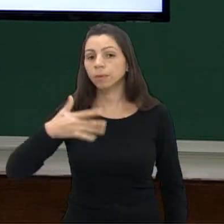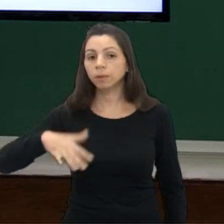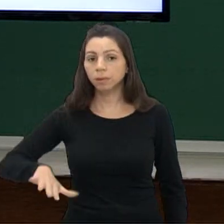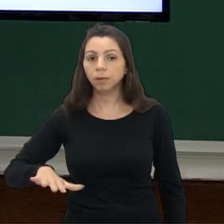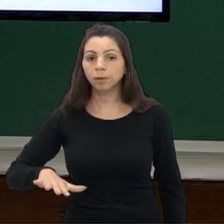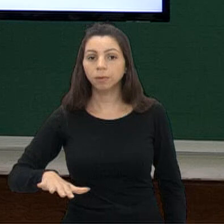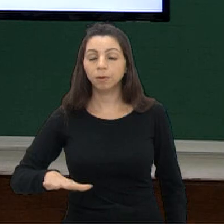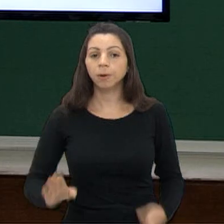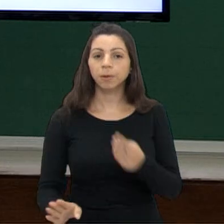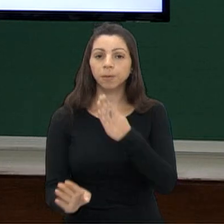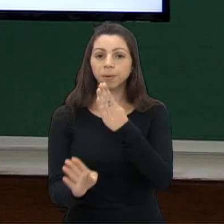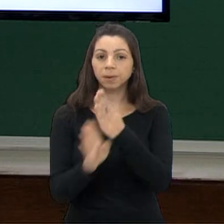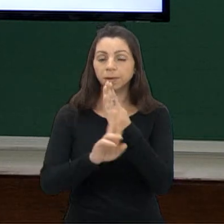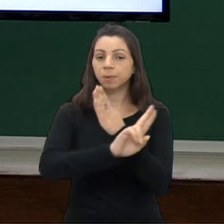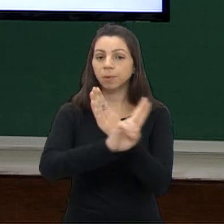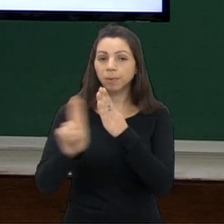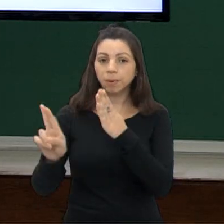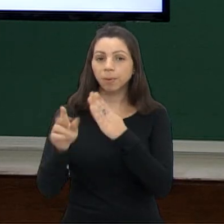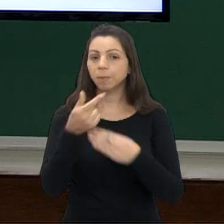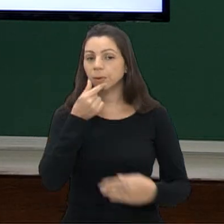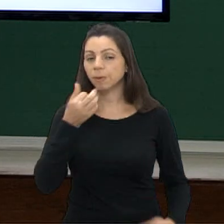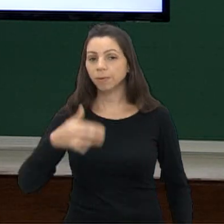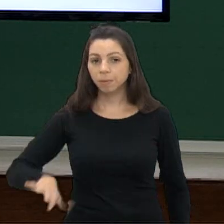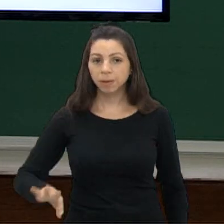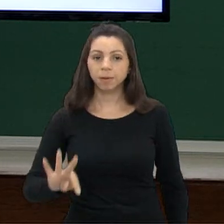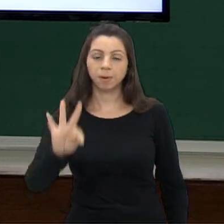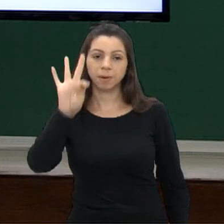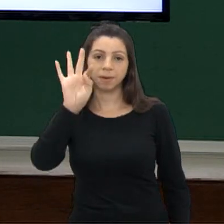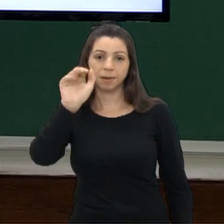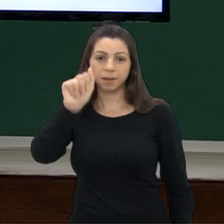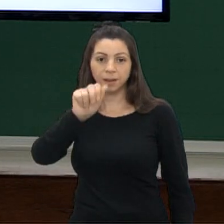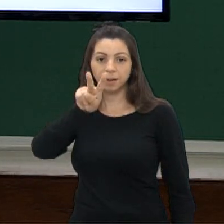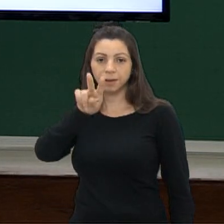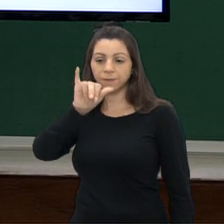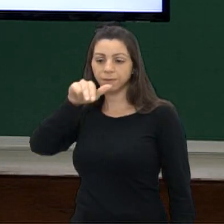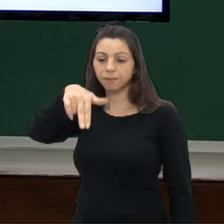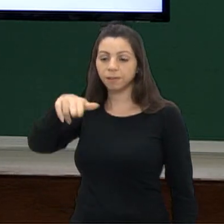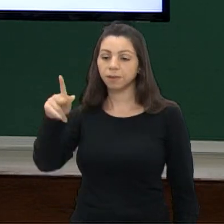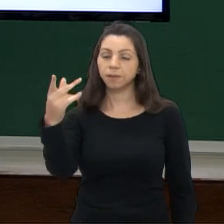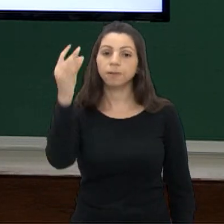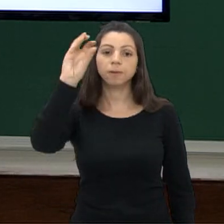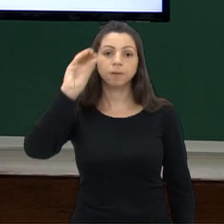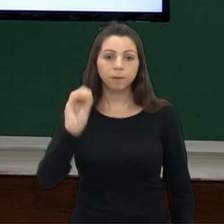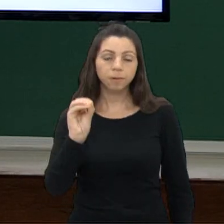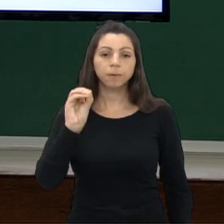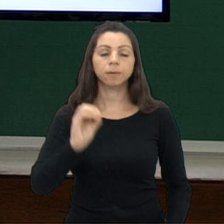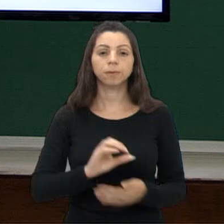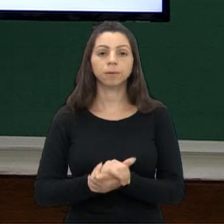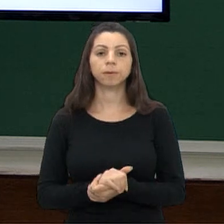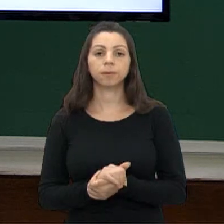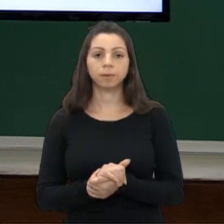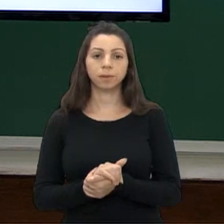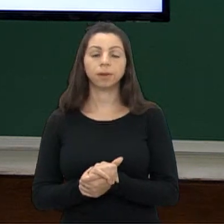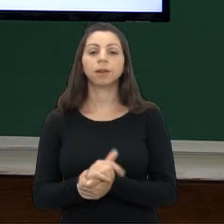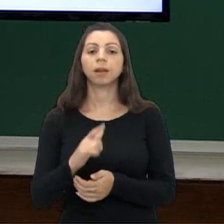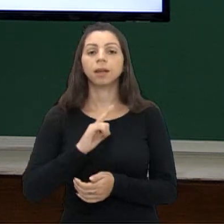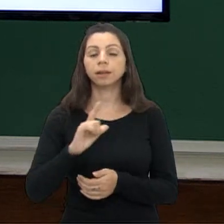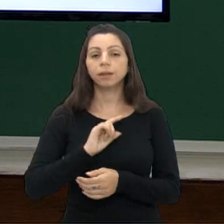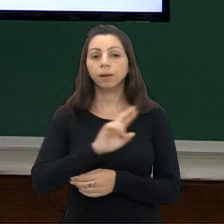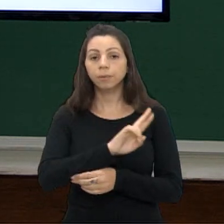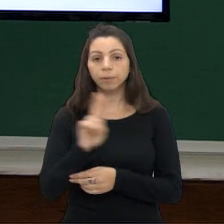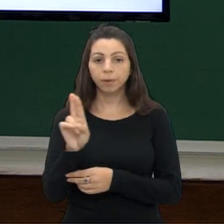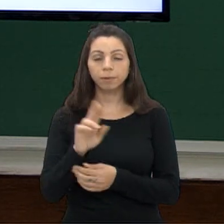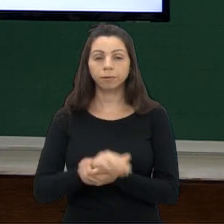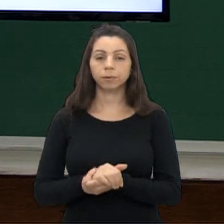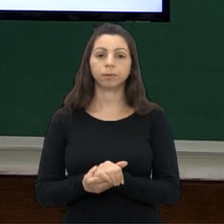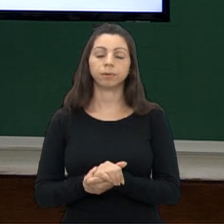nome do menino sem imaginação, reparou? Ele não é mais apenas o menino sem imaginação. Ele tem aí um apelido, possivelmente o nome dele